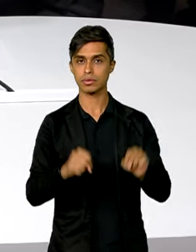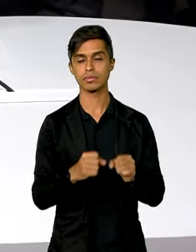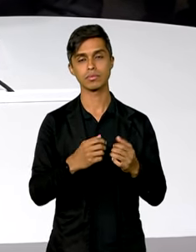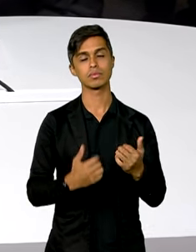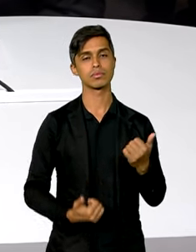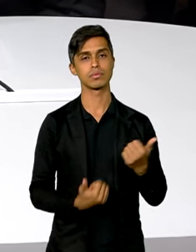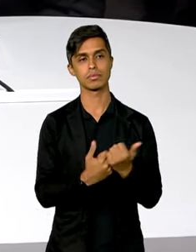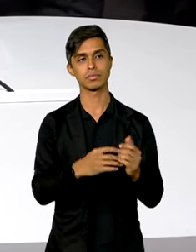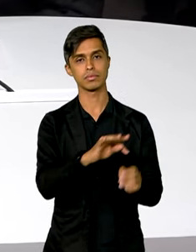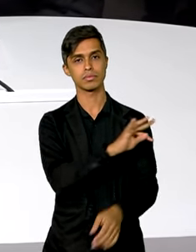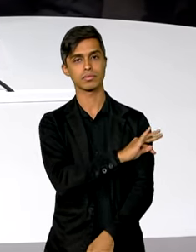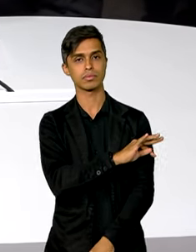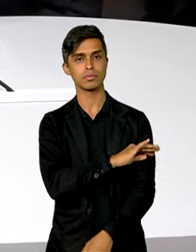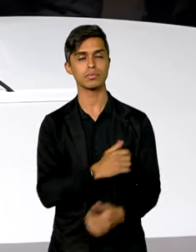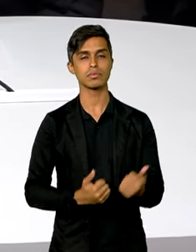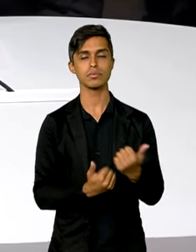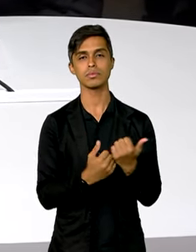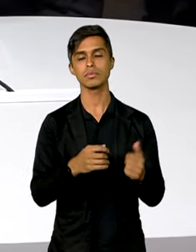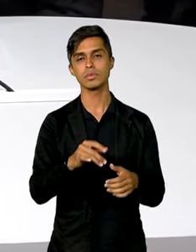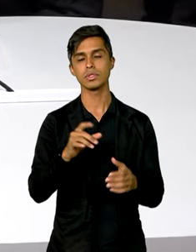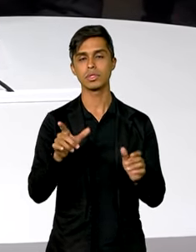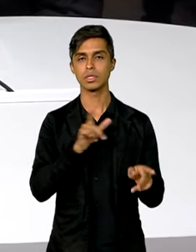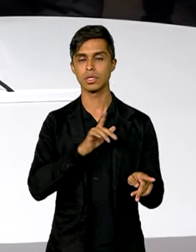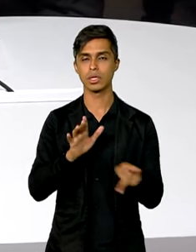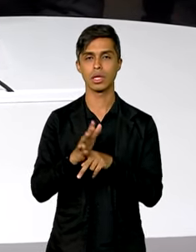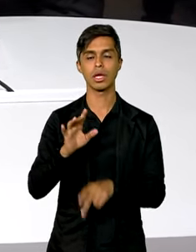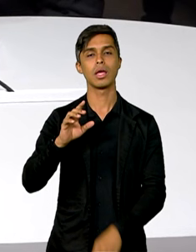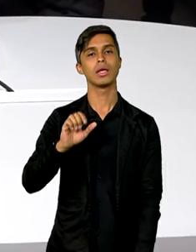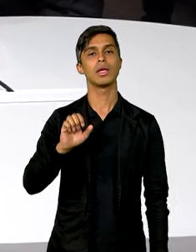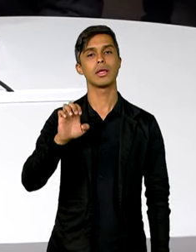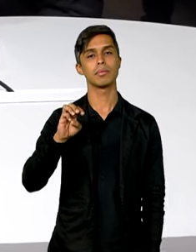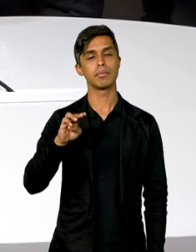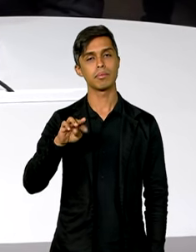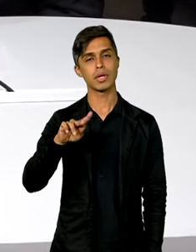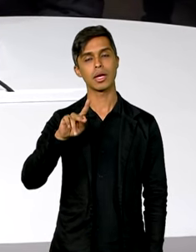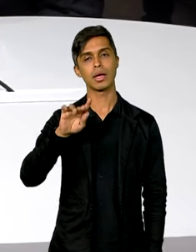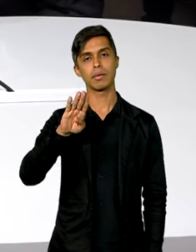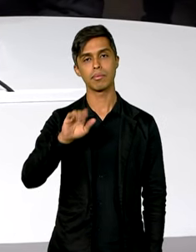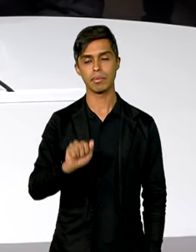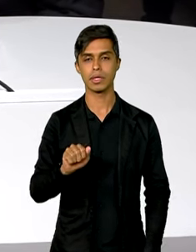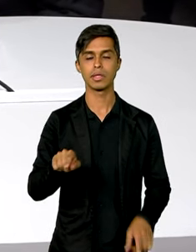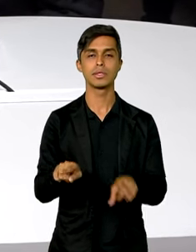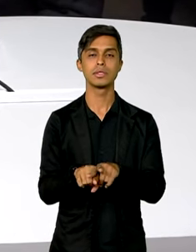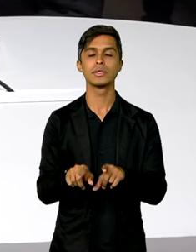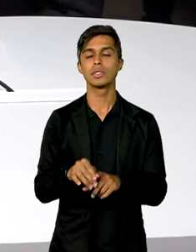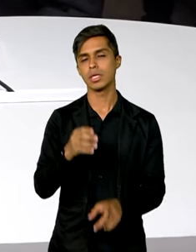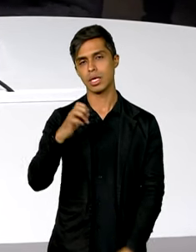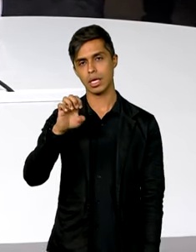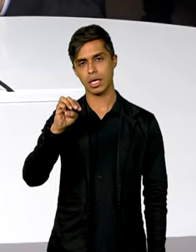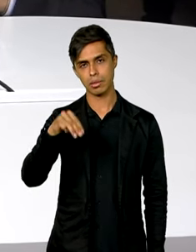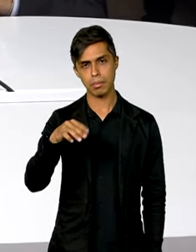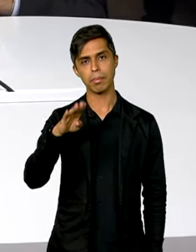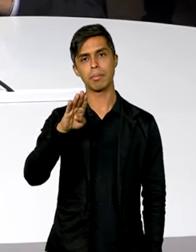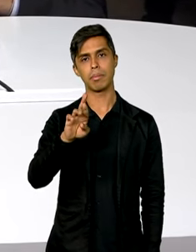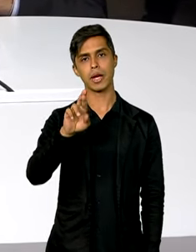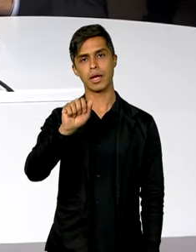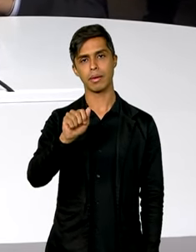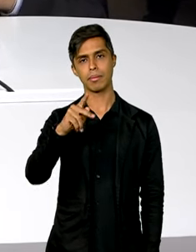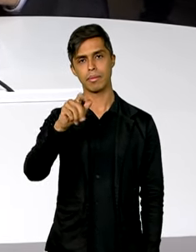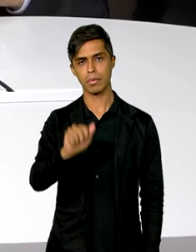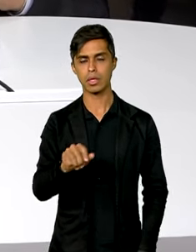envolve a Embrapa, que envolve as universidades, institutos federais e as EMATERs estaduais, esses